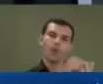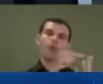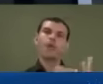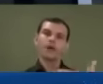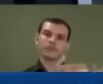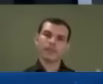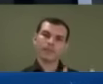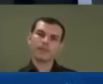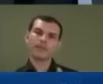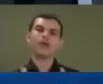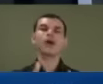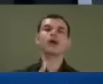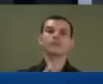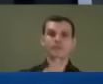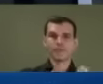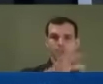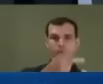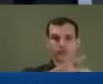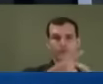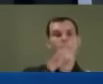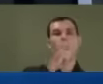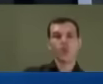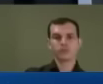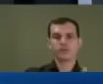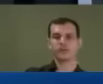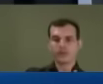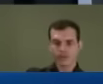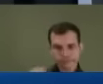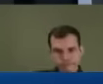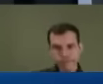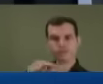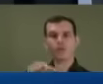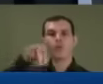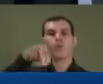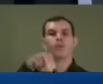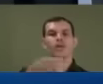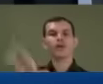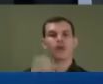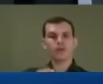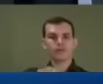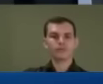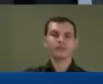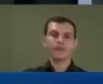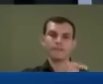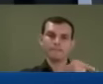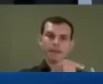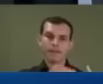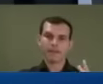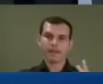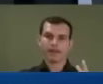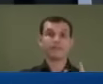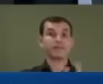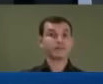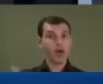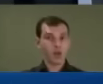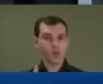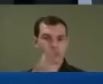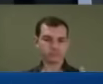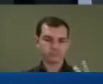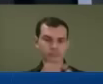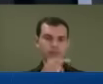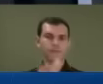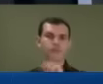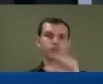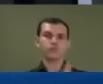portarias para que os servidores fossem enquadrados para a União. Eram 4 etapas até a concretização. Agora foram reduzidas e